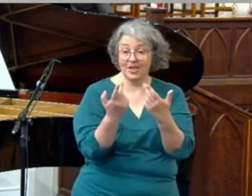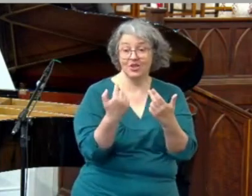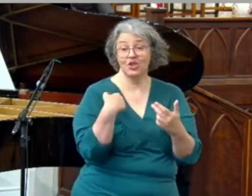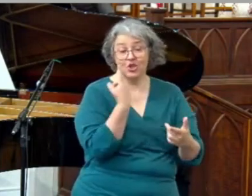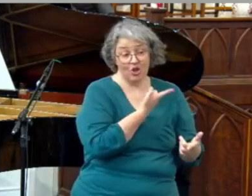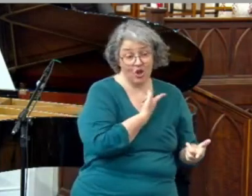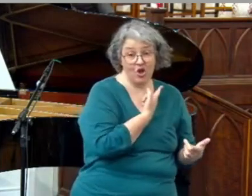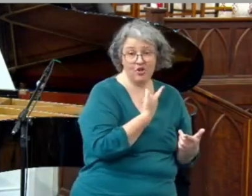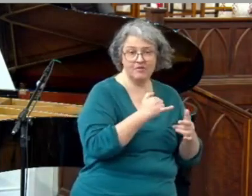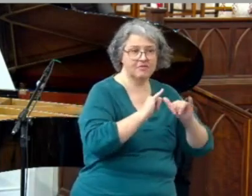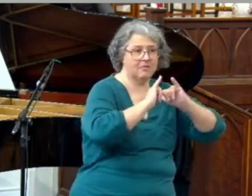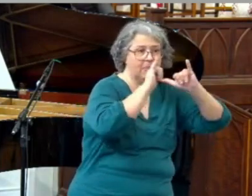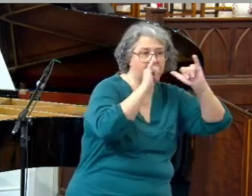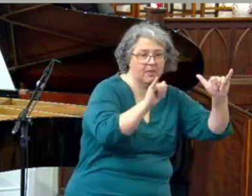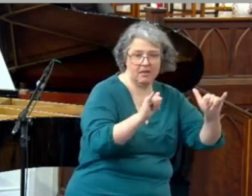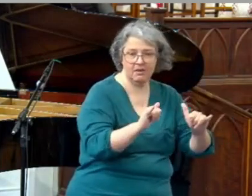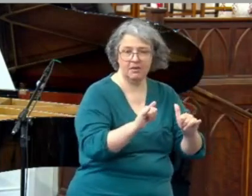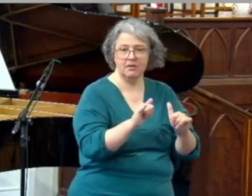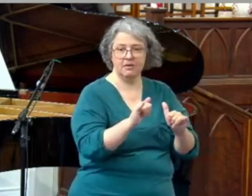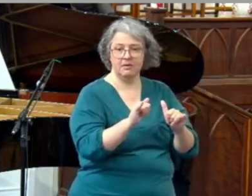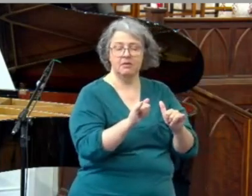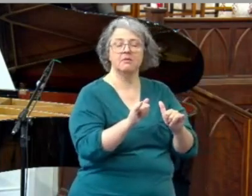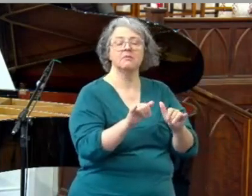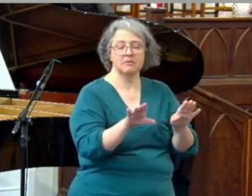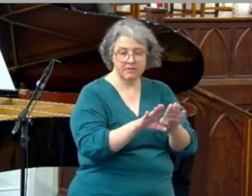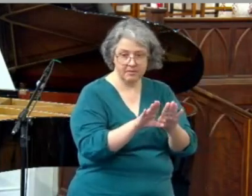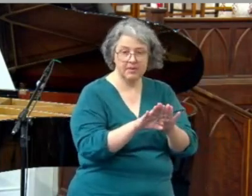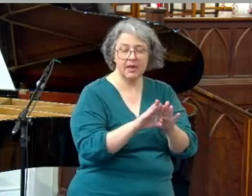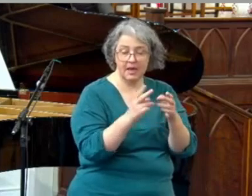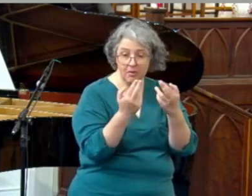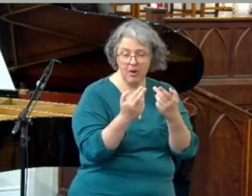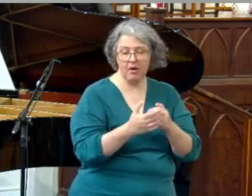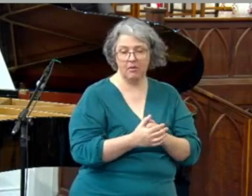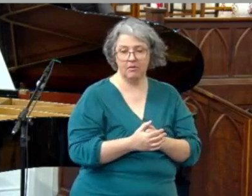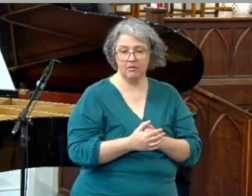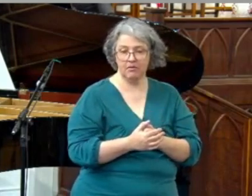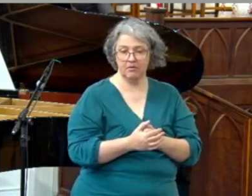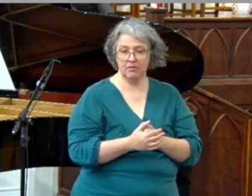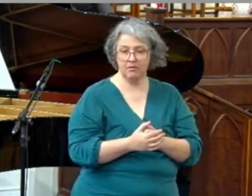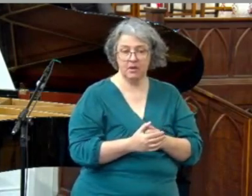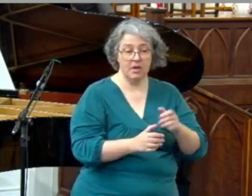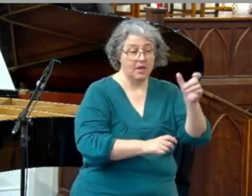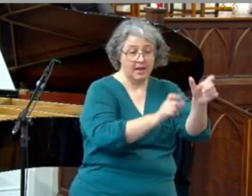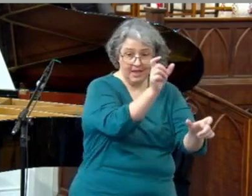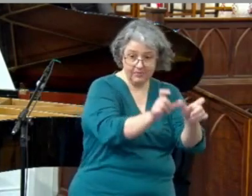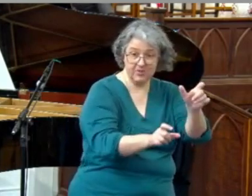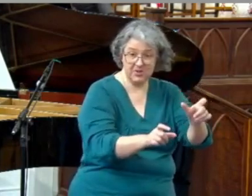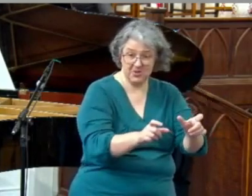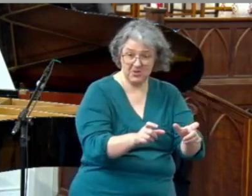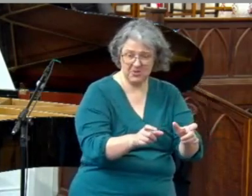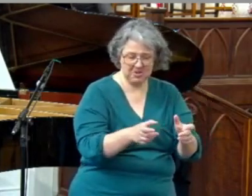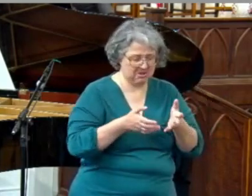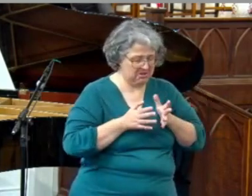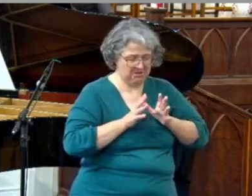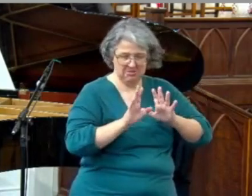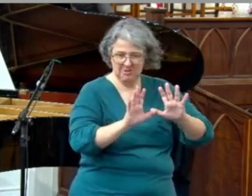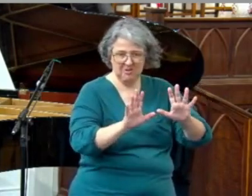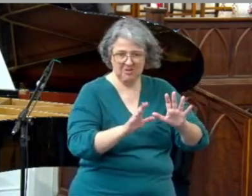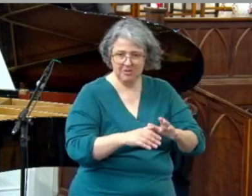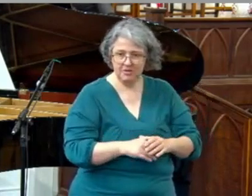falar. E este primeiro ensino do texto nos leva naturalmente a um